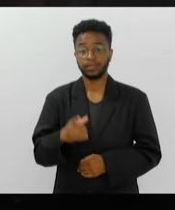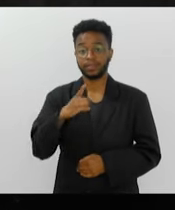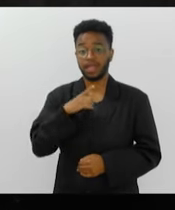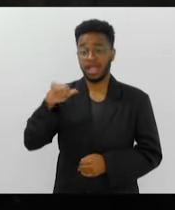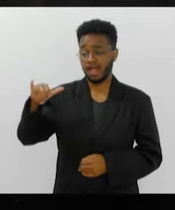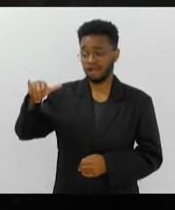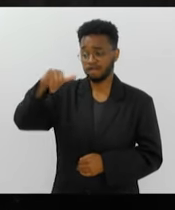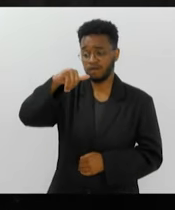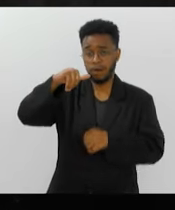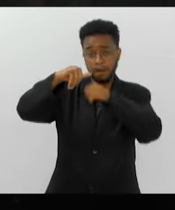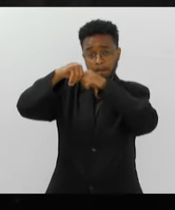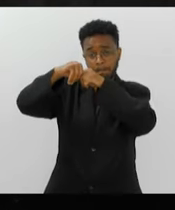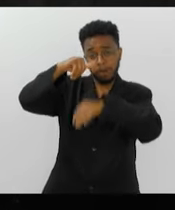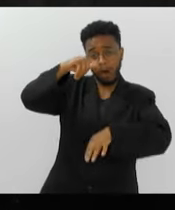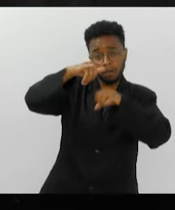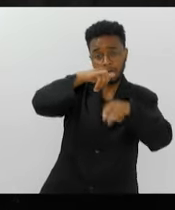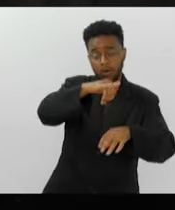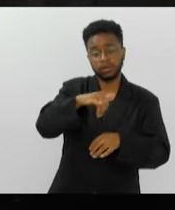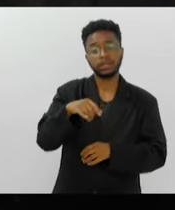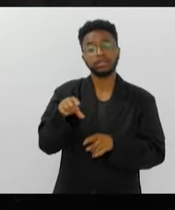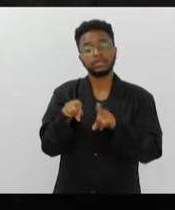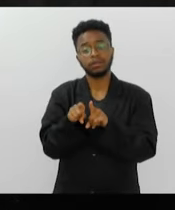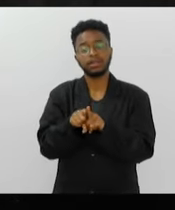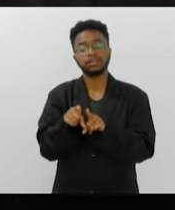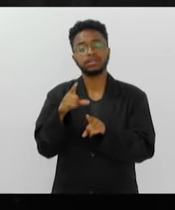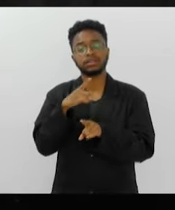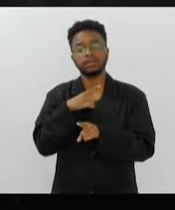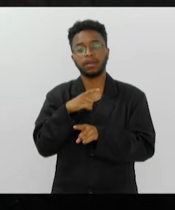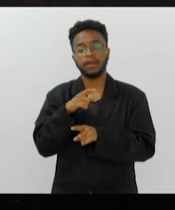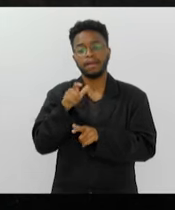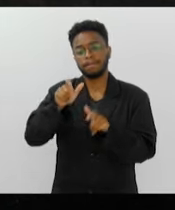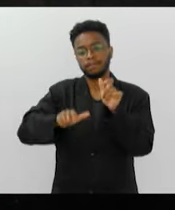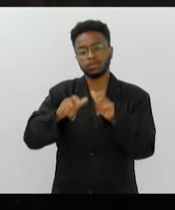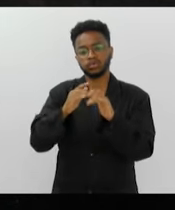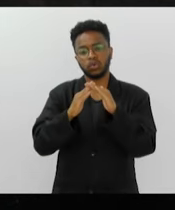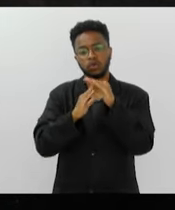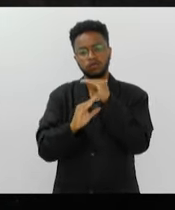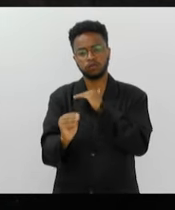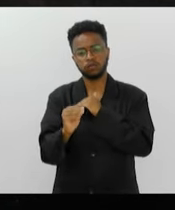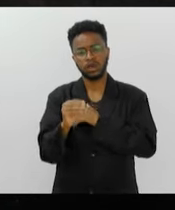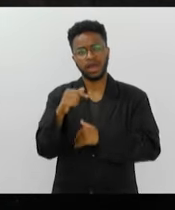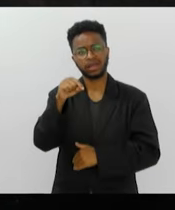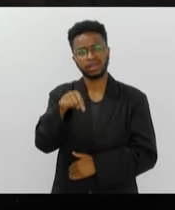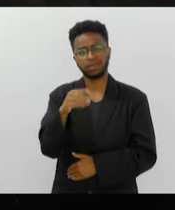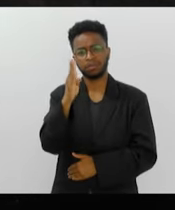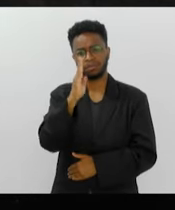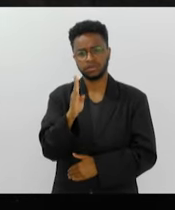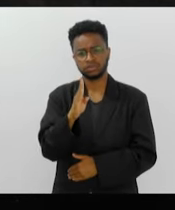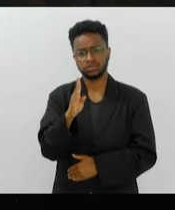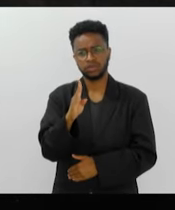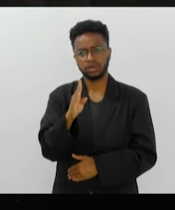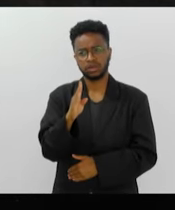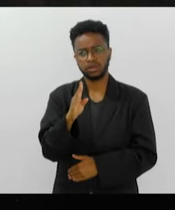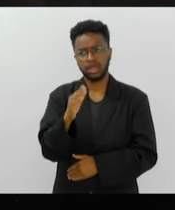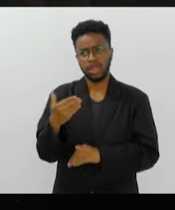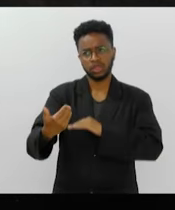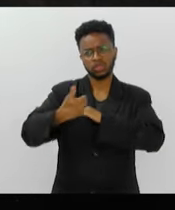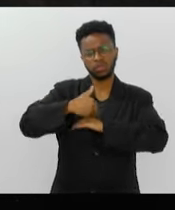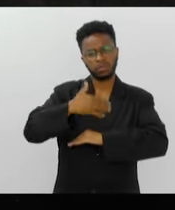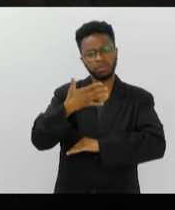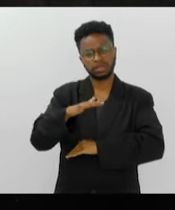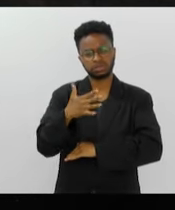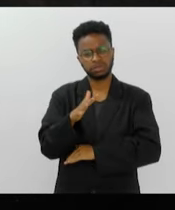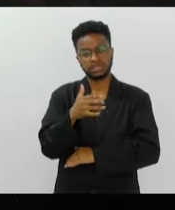com 250 refugiados salvo erro de o Brasil já troue seis ou